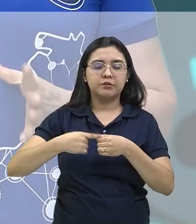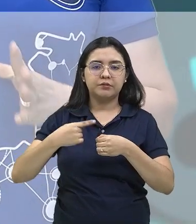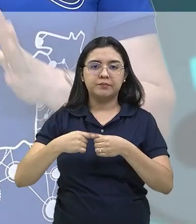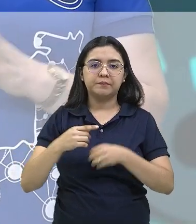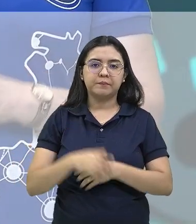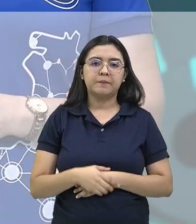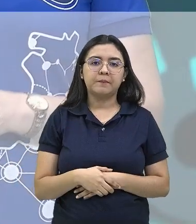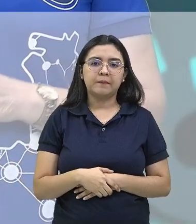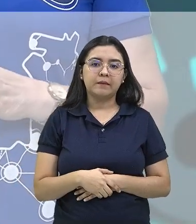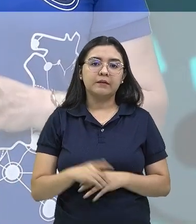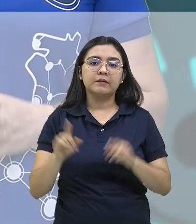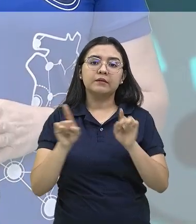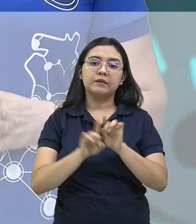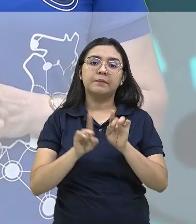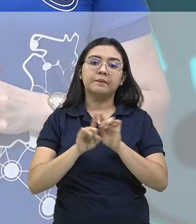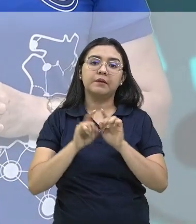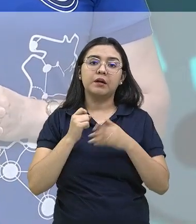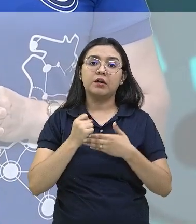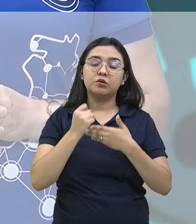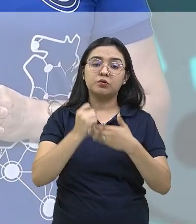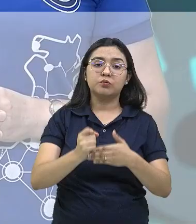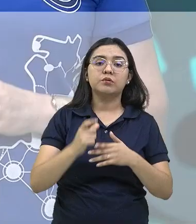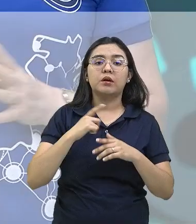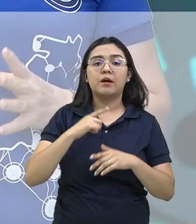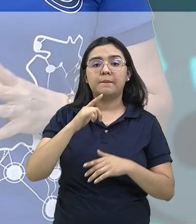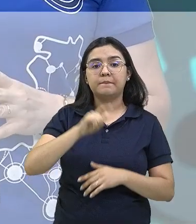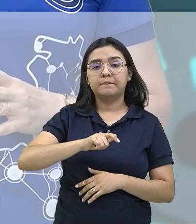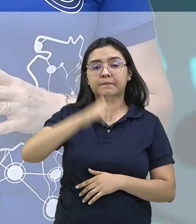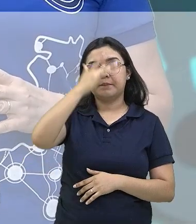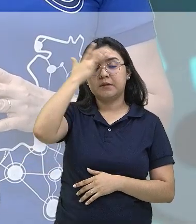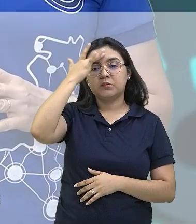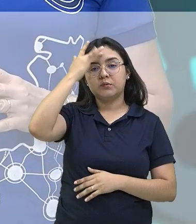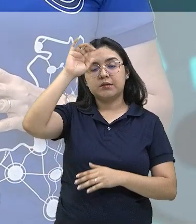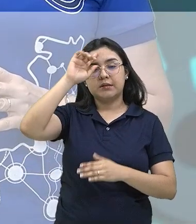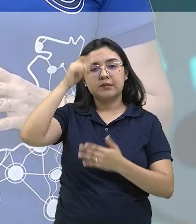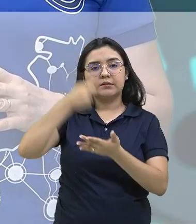Isso também ajuda na tomada de decisões, ou seja,